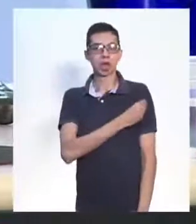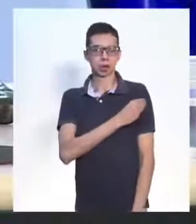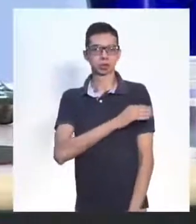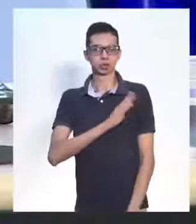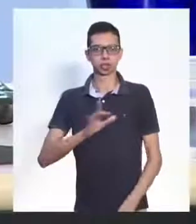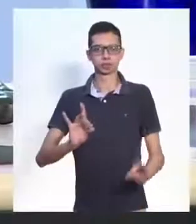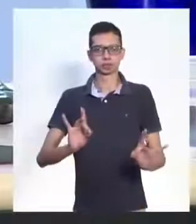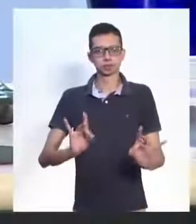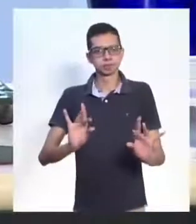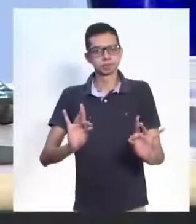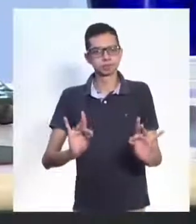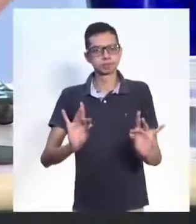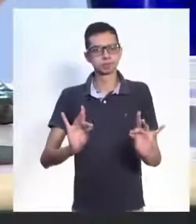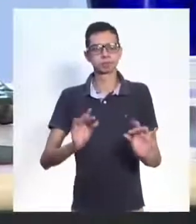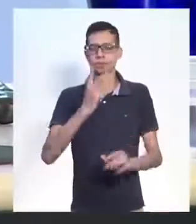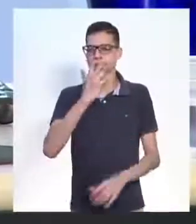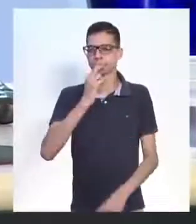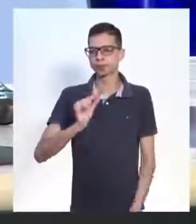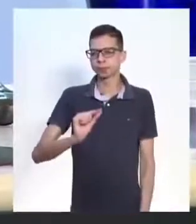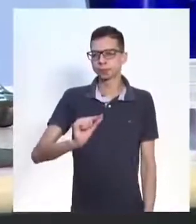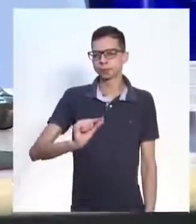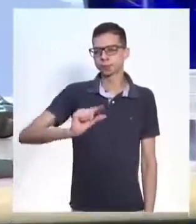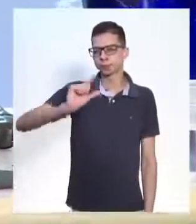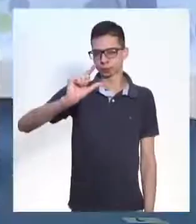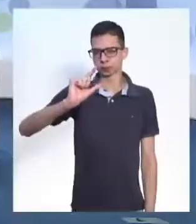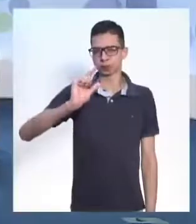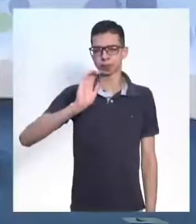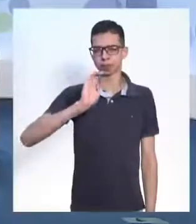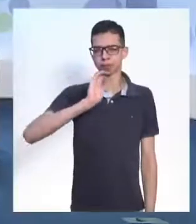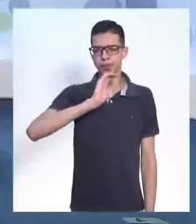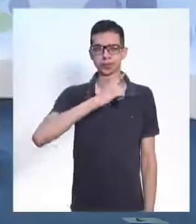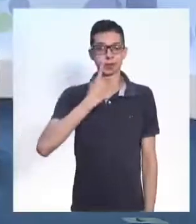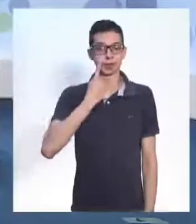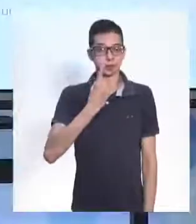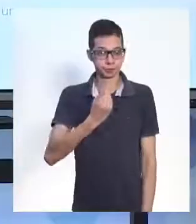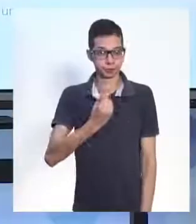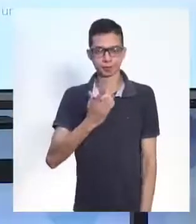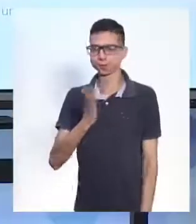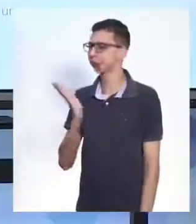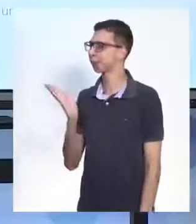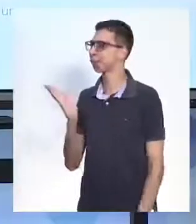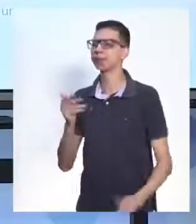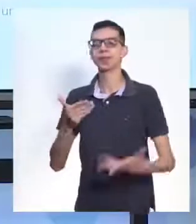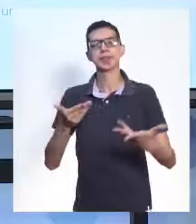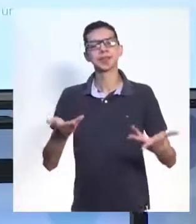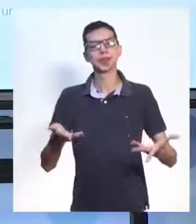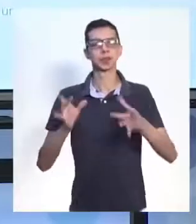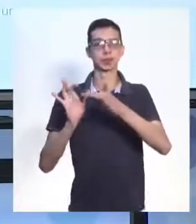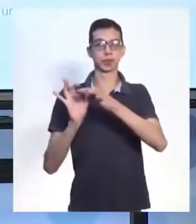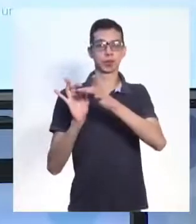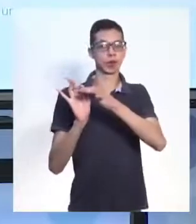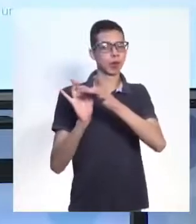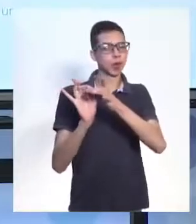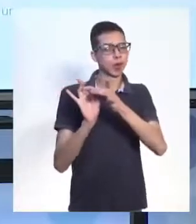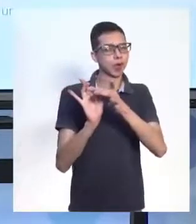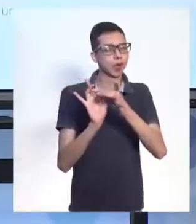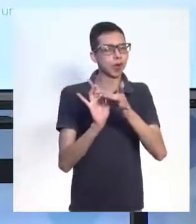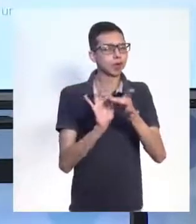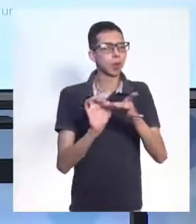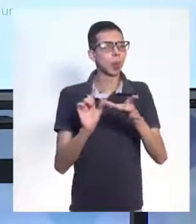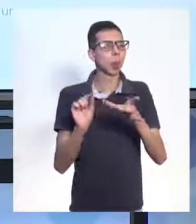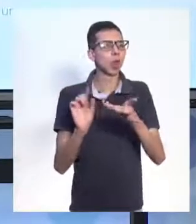porque eu tirei. Mas, então, ele conseguiu subir. Essa ideia e esse contexto de começo aí, o que vocês